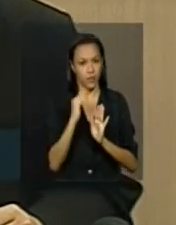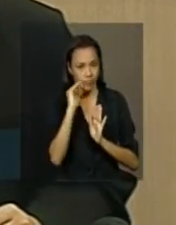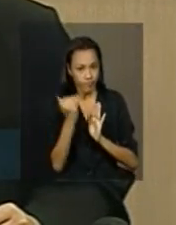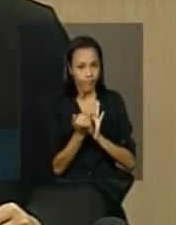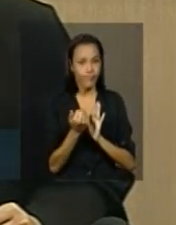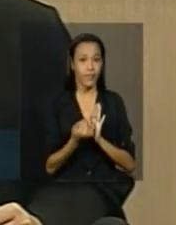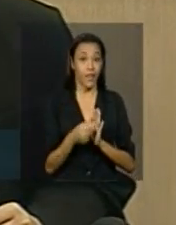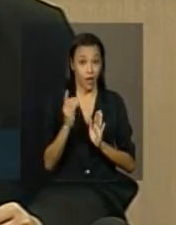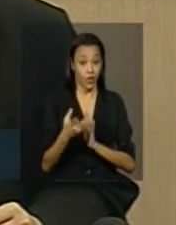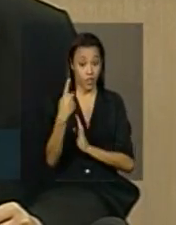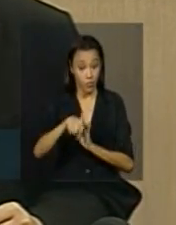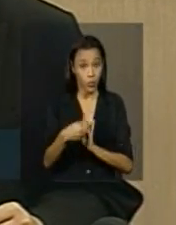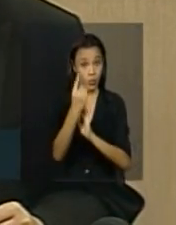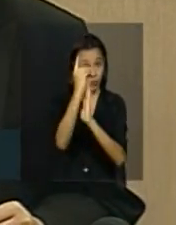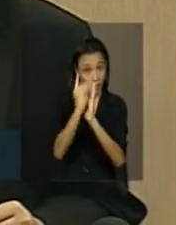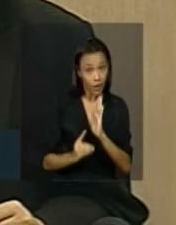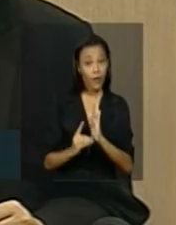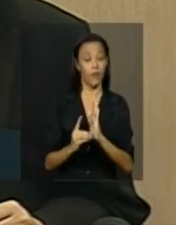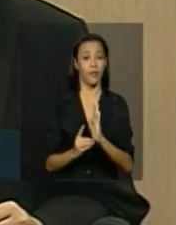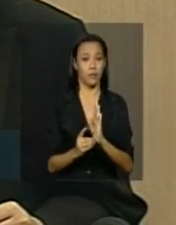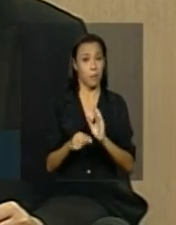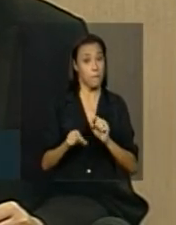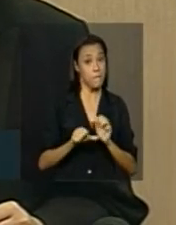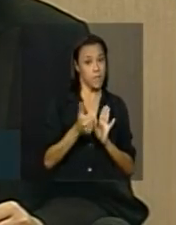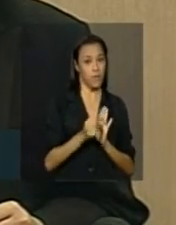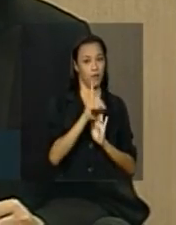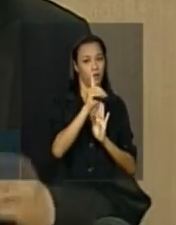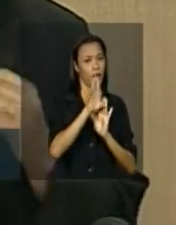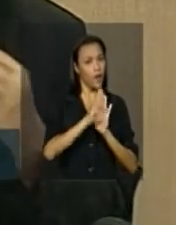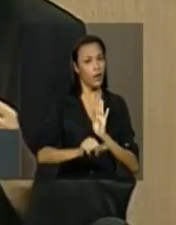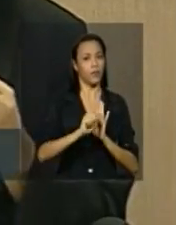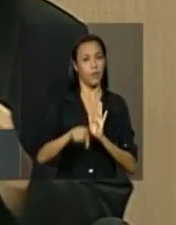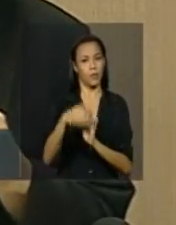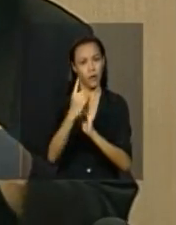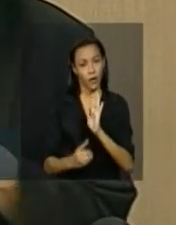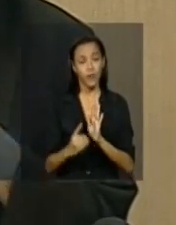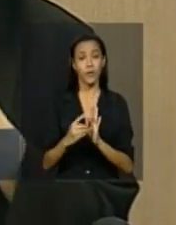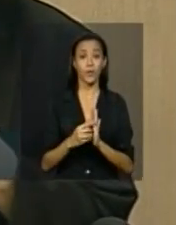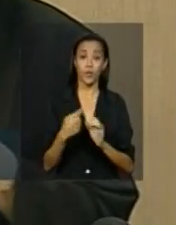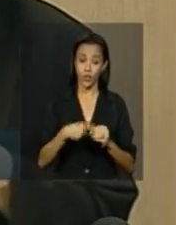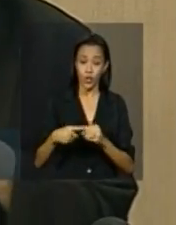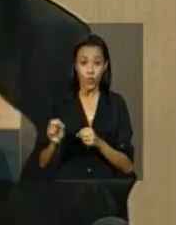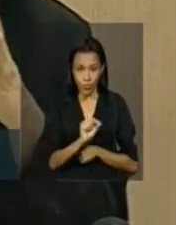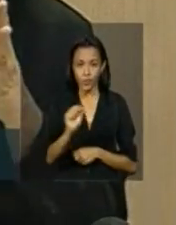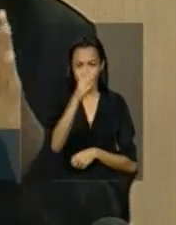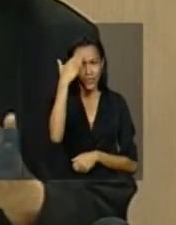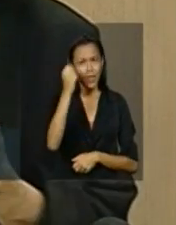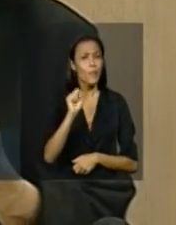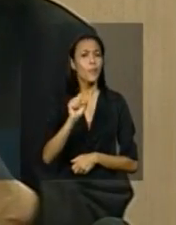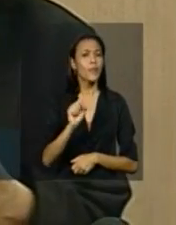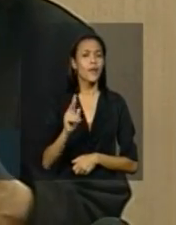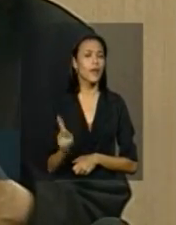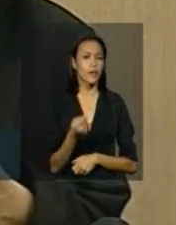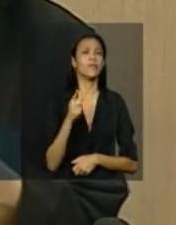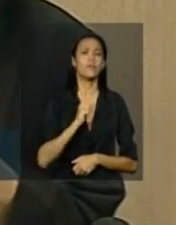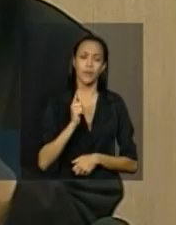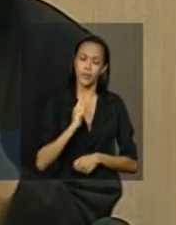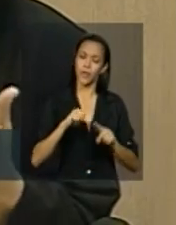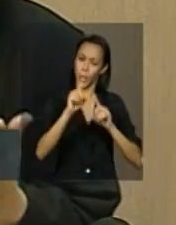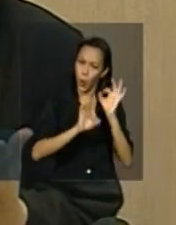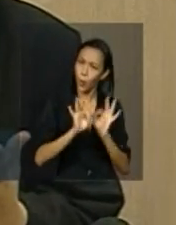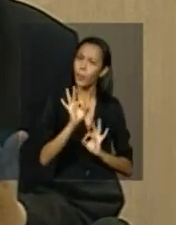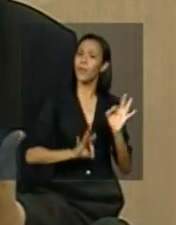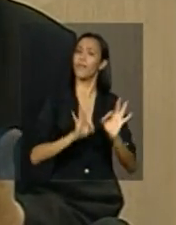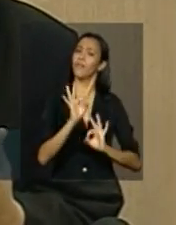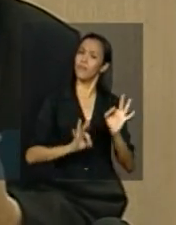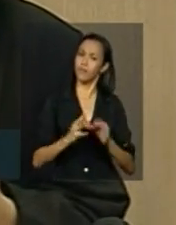estabelecido em decreto fizer em lei tá E os municípios sabem por que disso porque você tem que ter um plano para dizer qual é